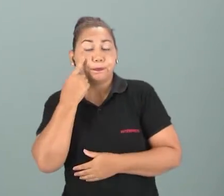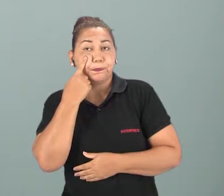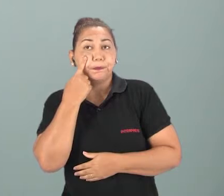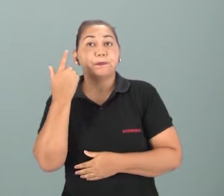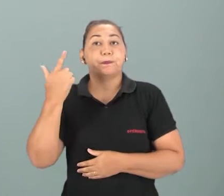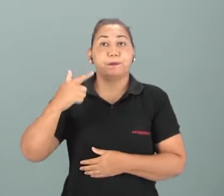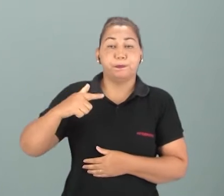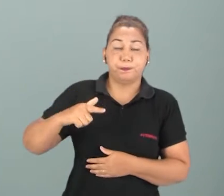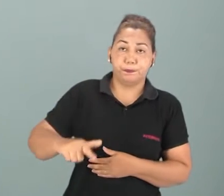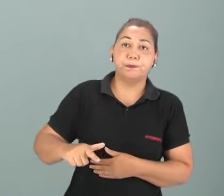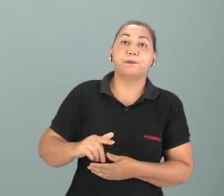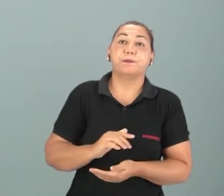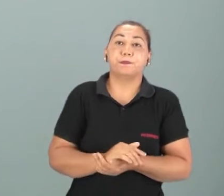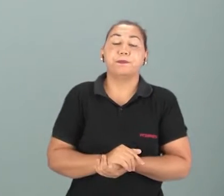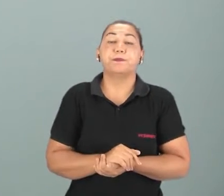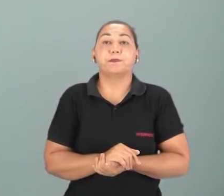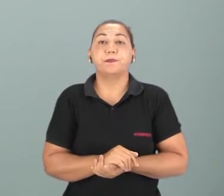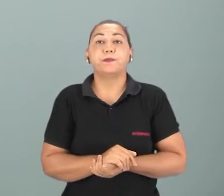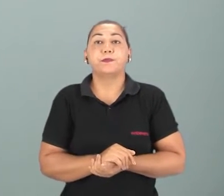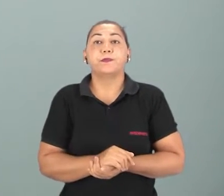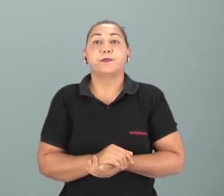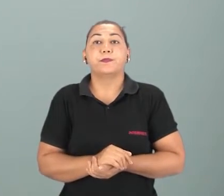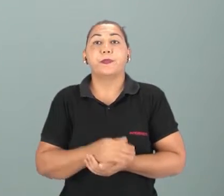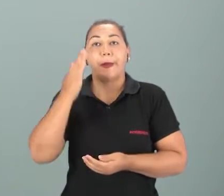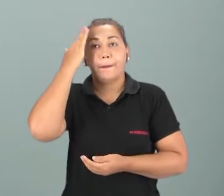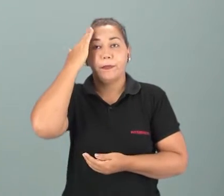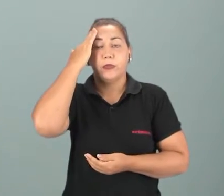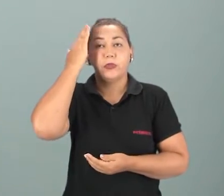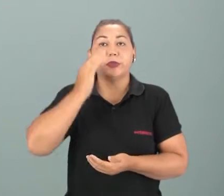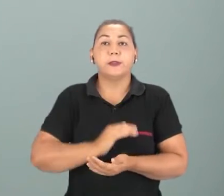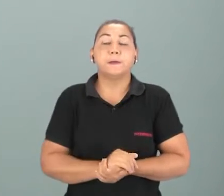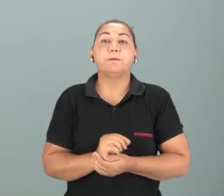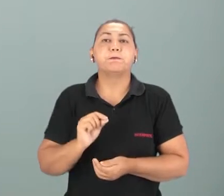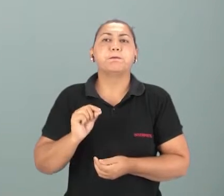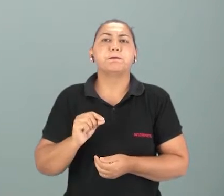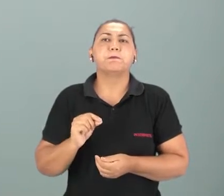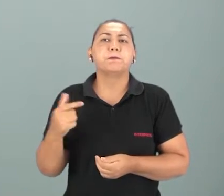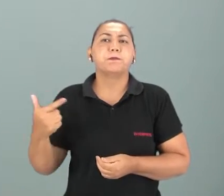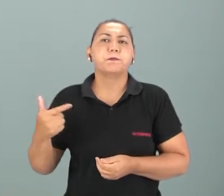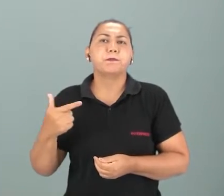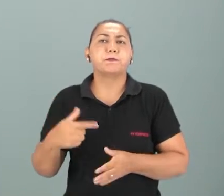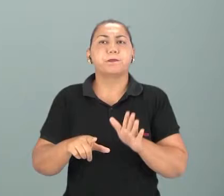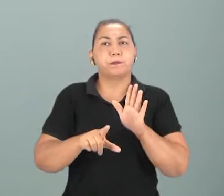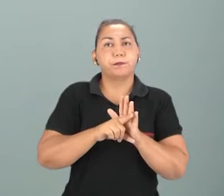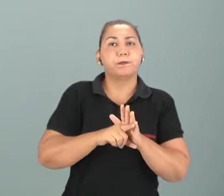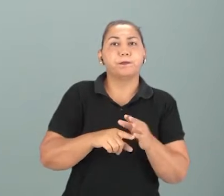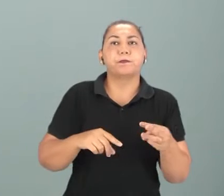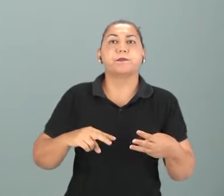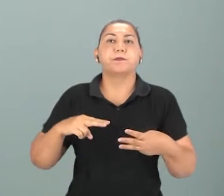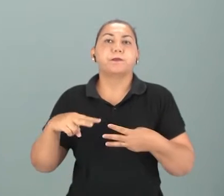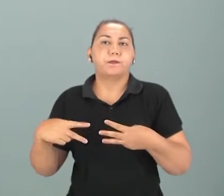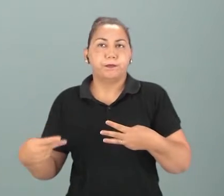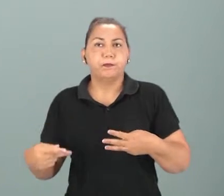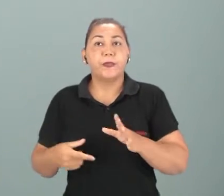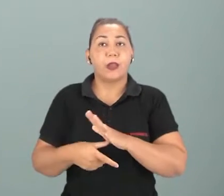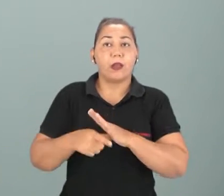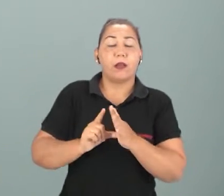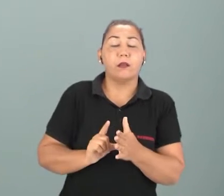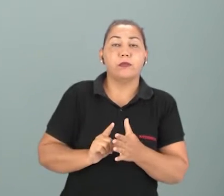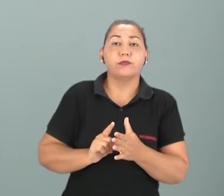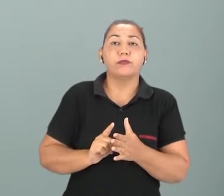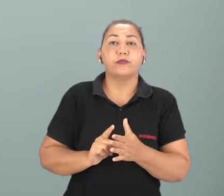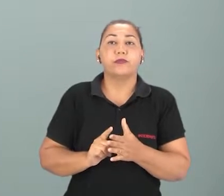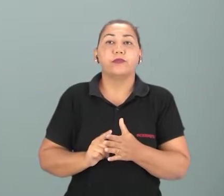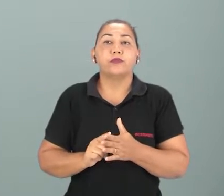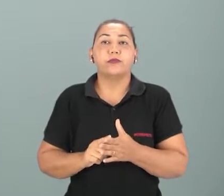necessária para que vocês entendam o que está acontecendo na segunda lei de Mendel, tá? Mas antes da gente entender o que a segunda lei ela fala, vamos relembrar um pouquinho